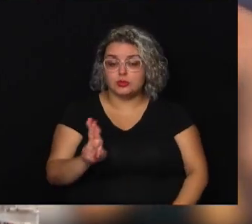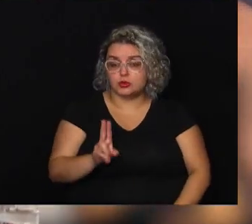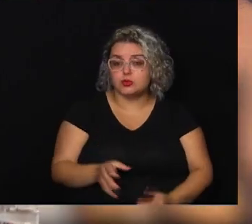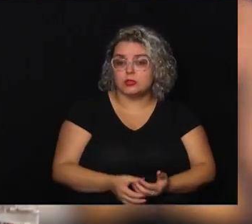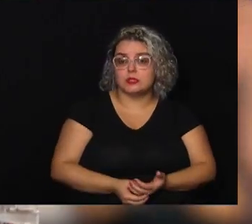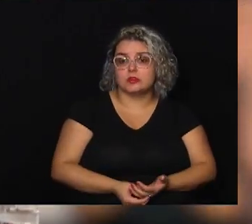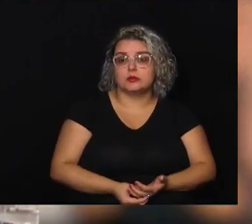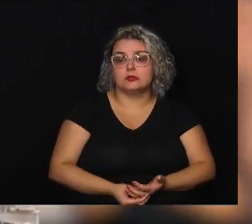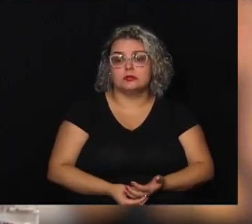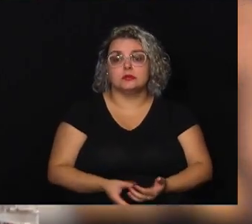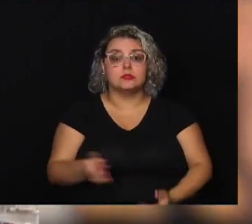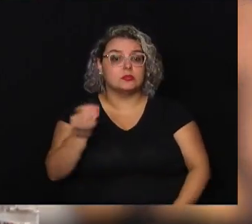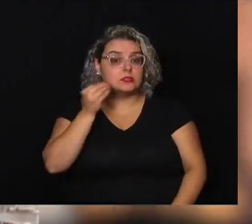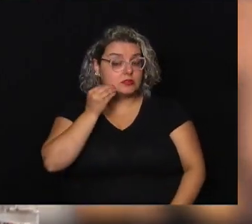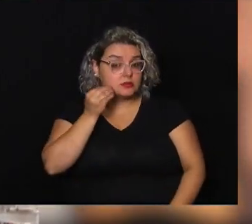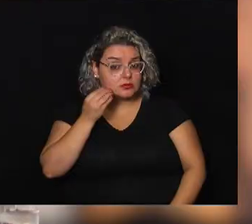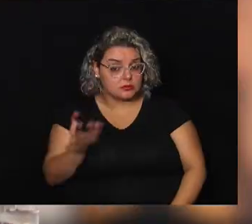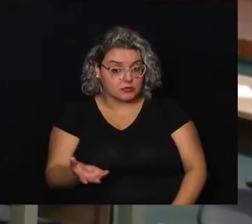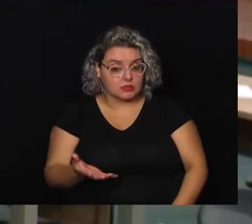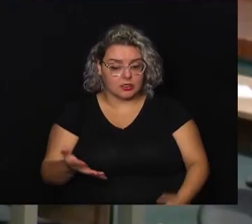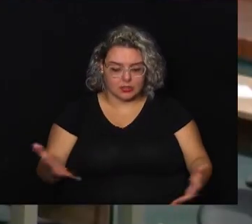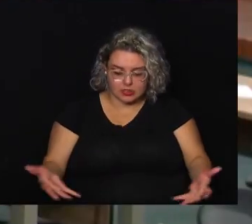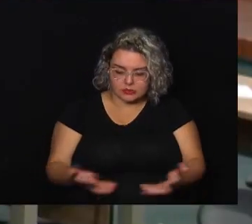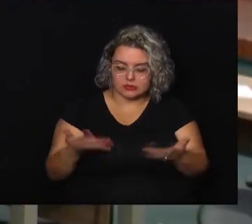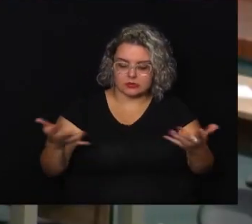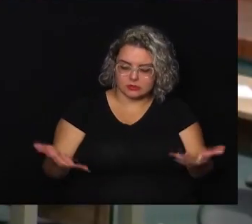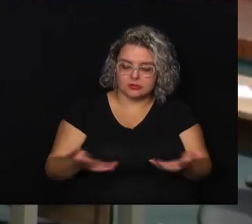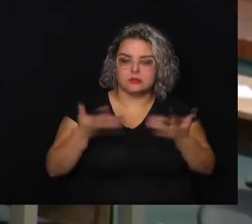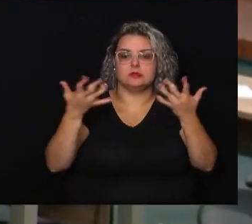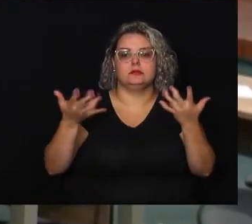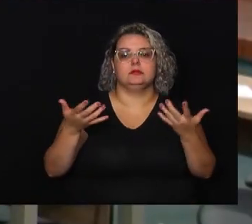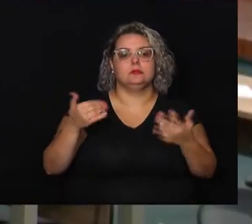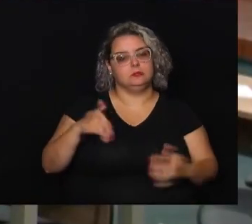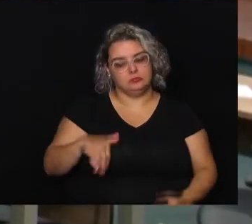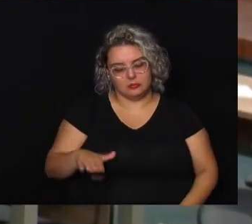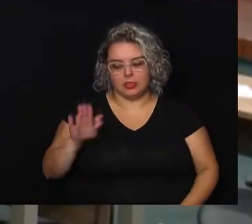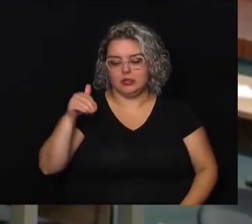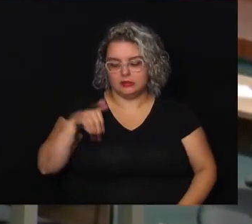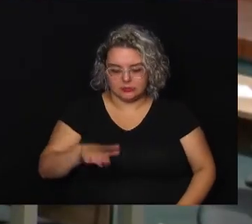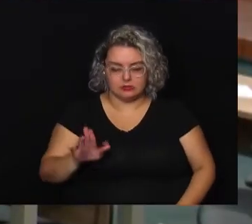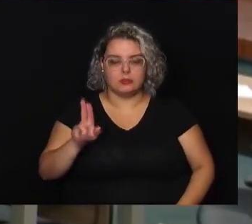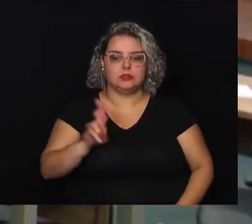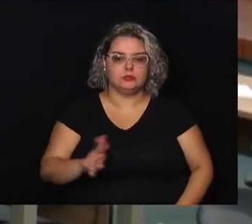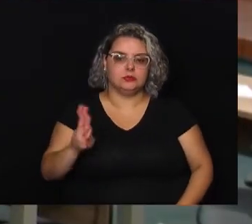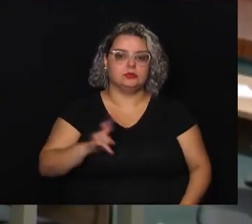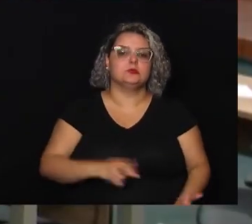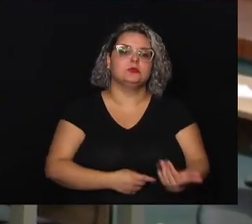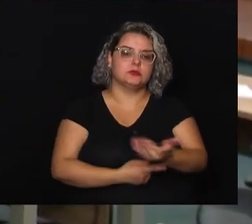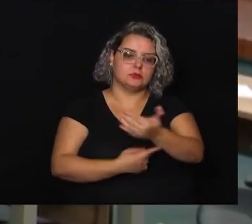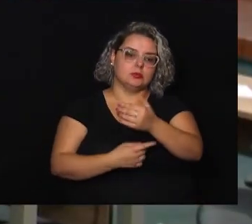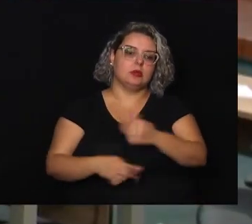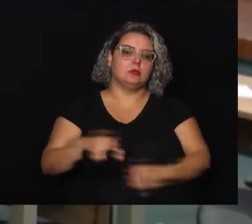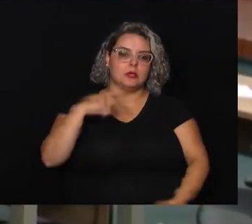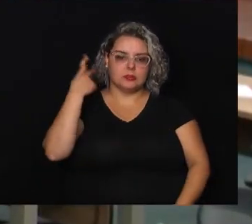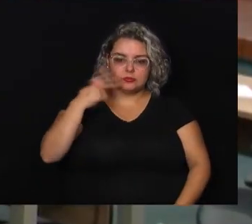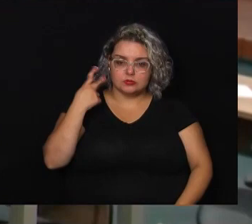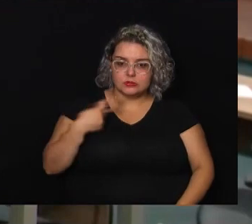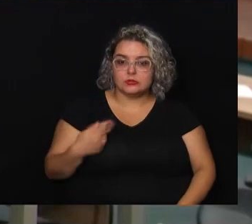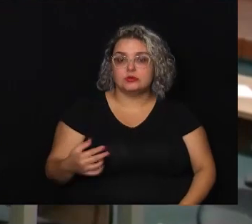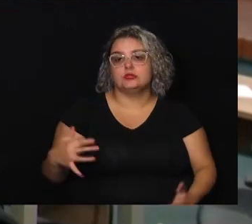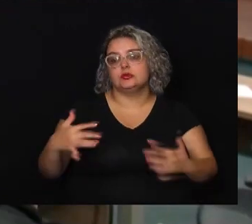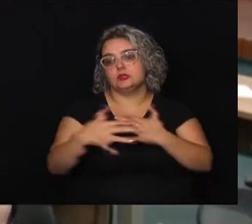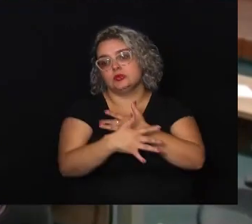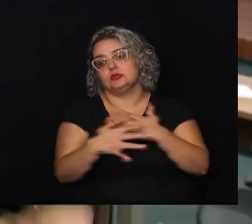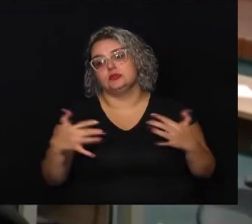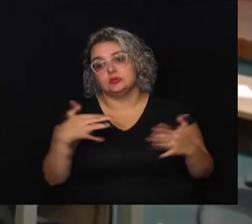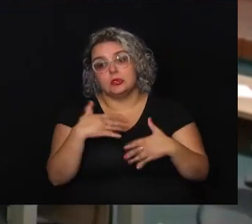e tentar incentivar cada vez mais o uso dessa tecnologia para as políticas urbanas, né? Então, nesse